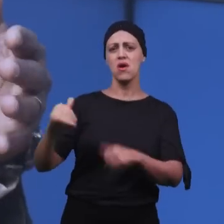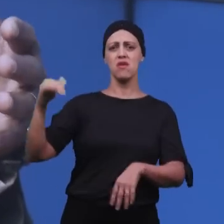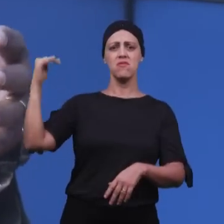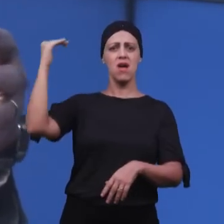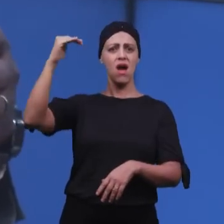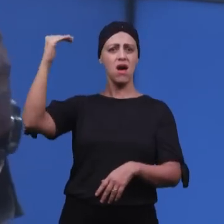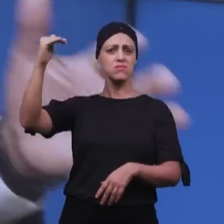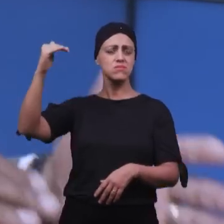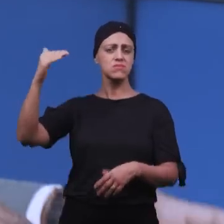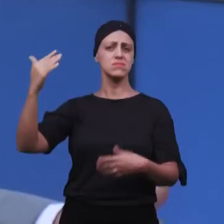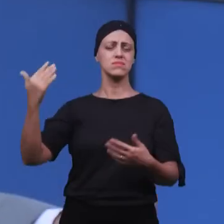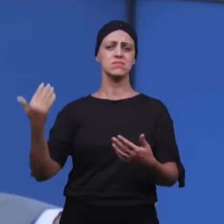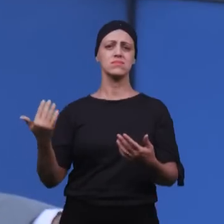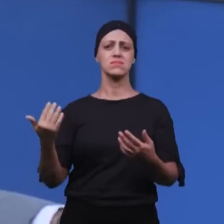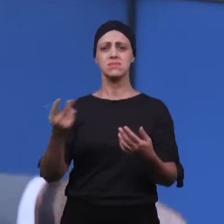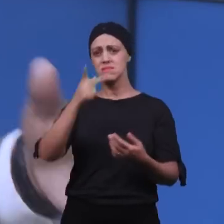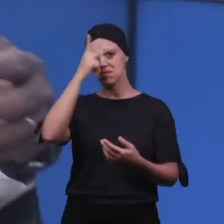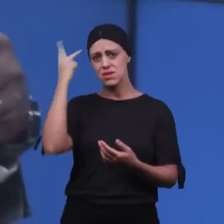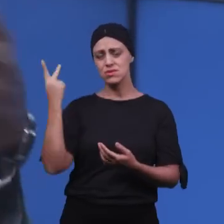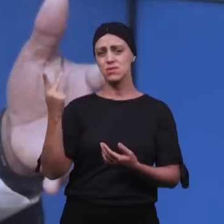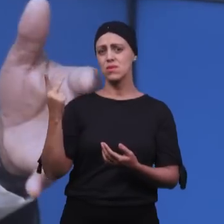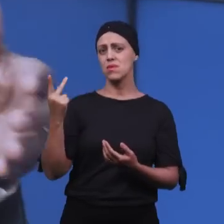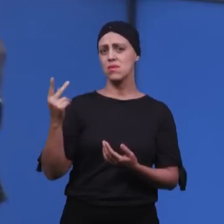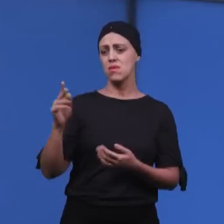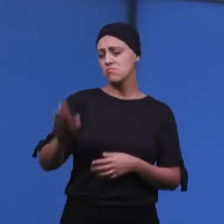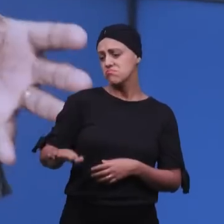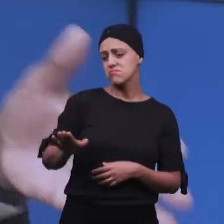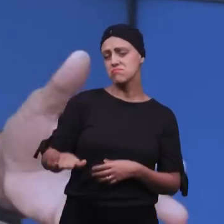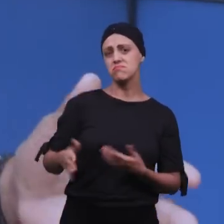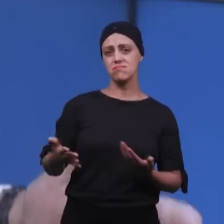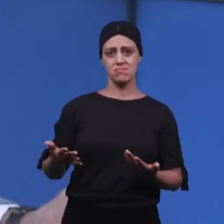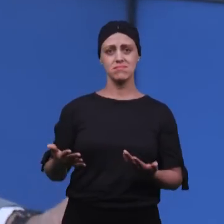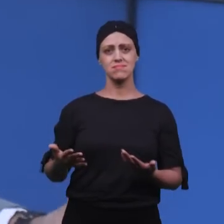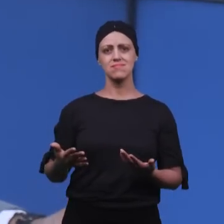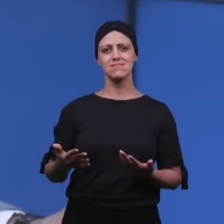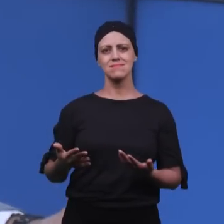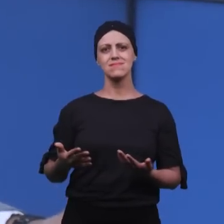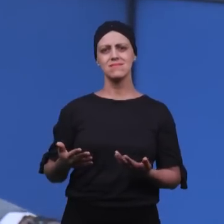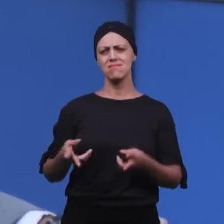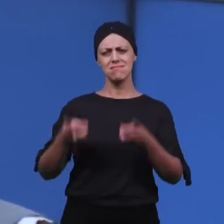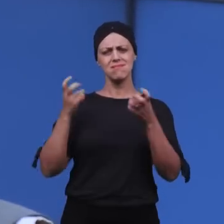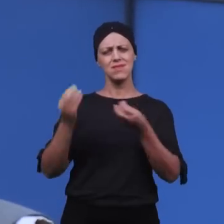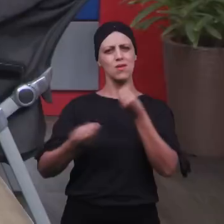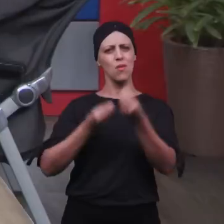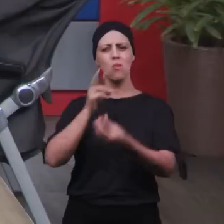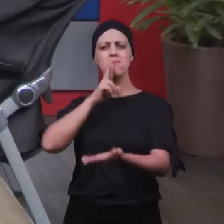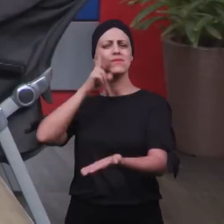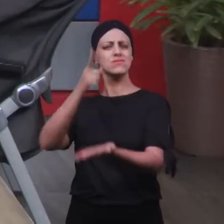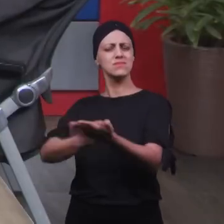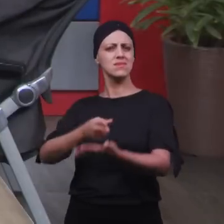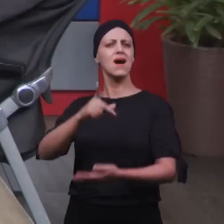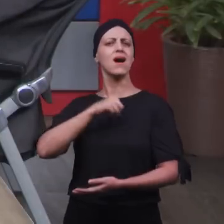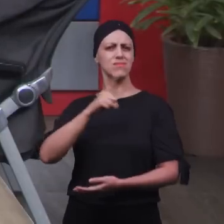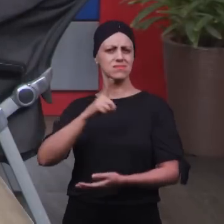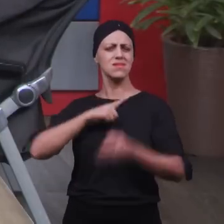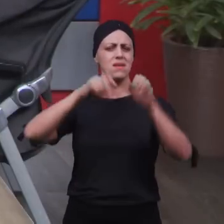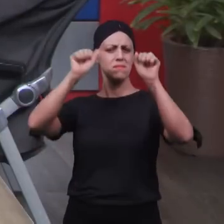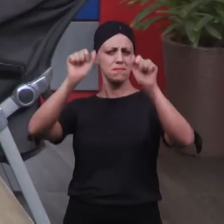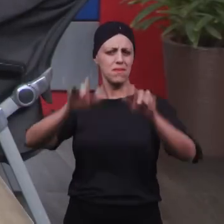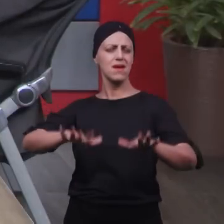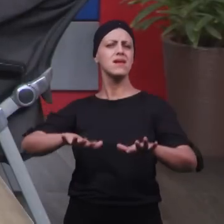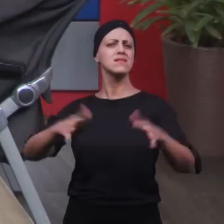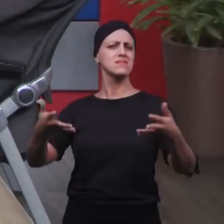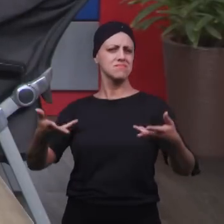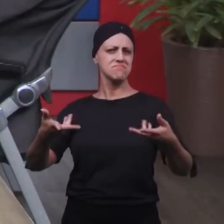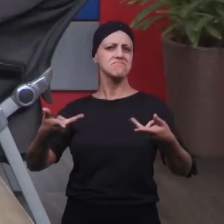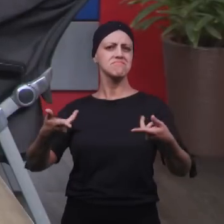pessoas mais novas, o que o 0800 está repercutindo na vida das famílias. Está trazendo um resultado